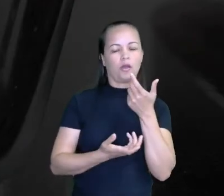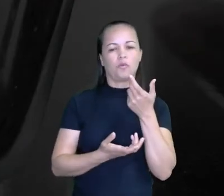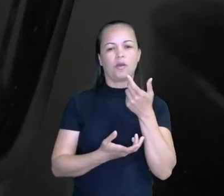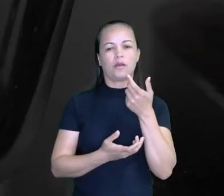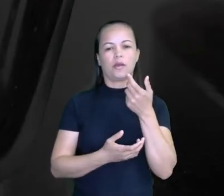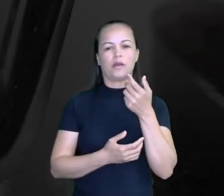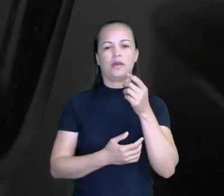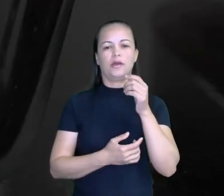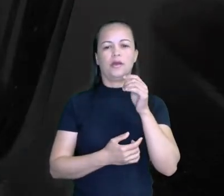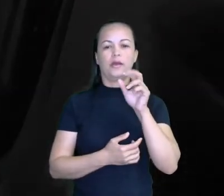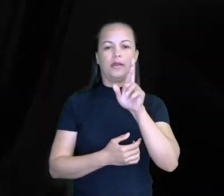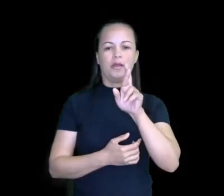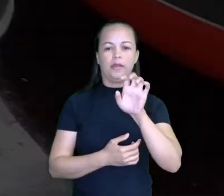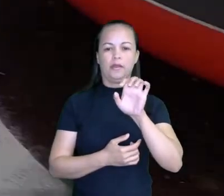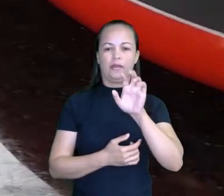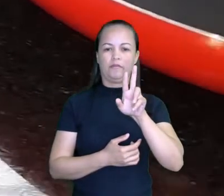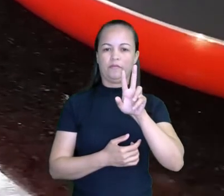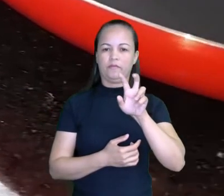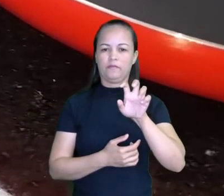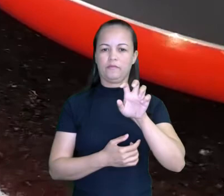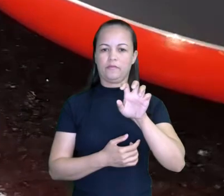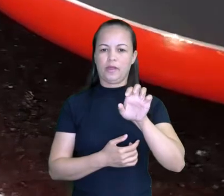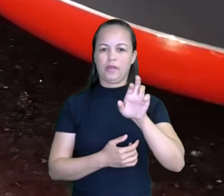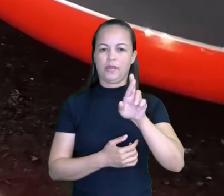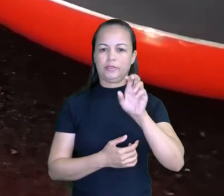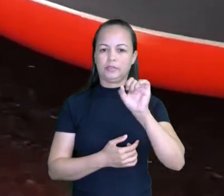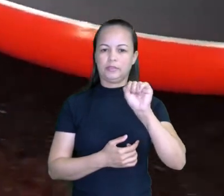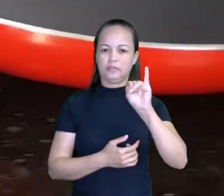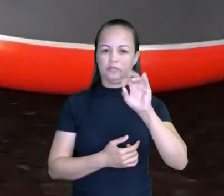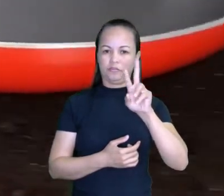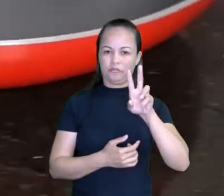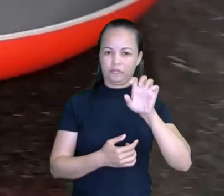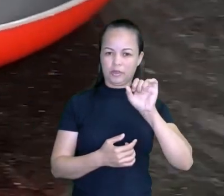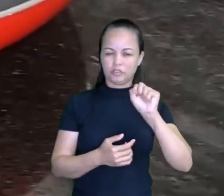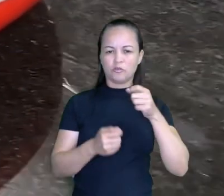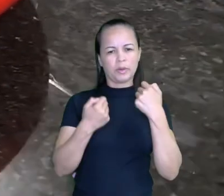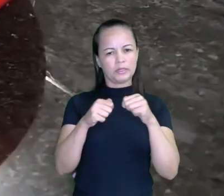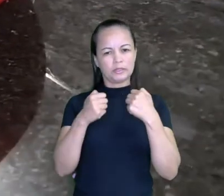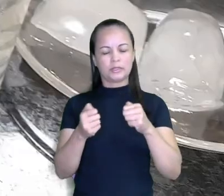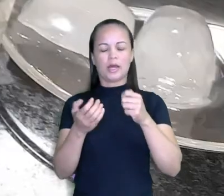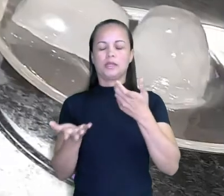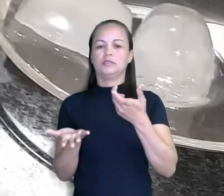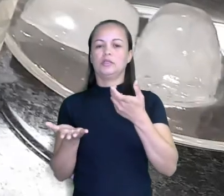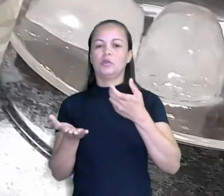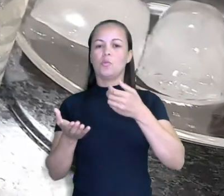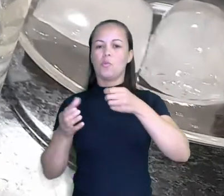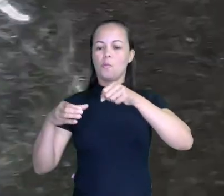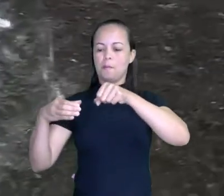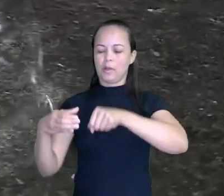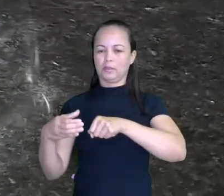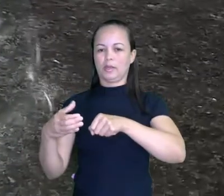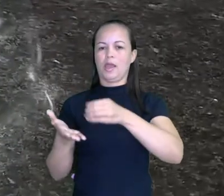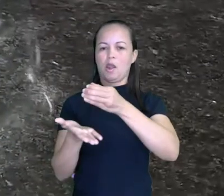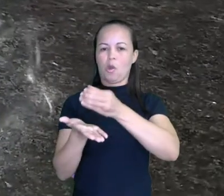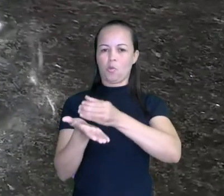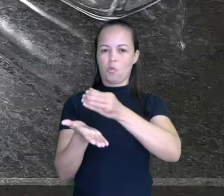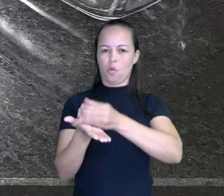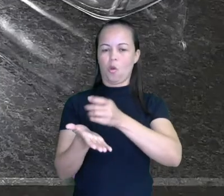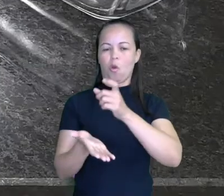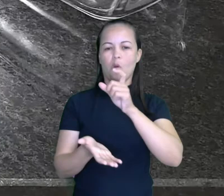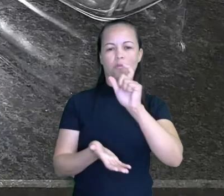de estado físico da água. Para isso, nós vamos usar pedras de gelo, uma panela, um copo e um